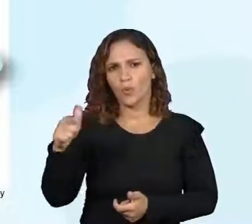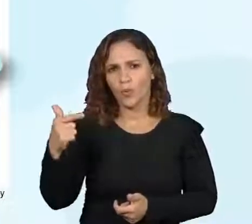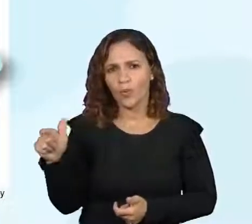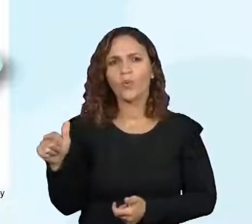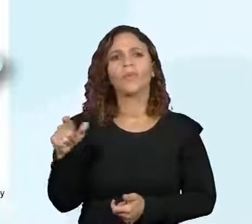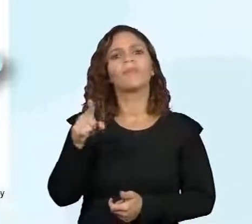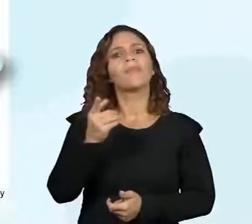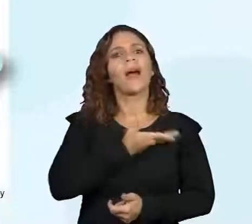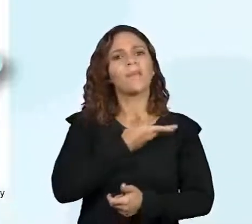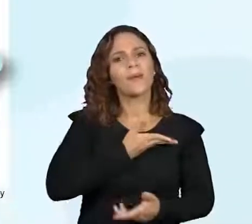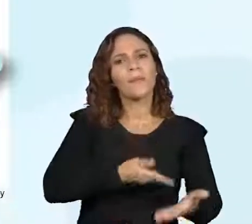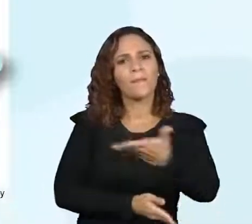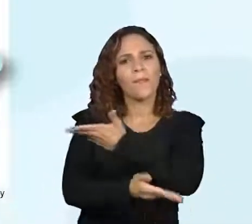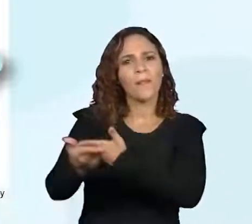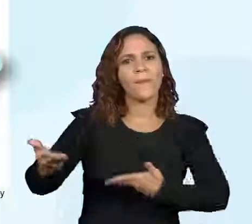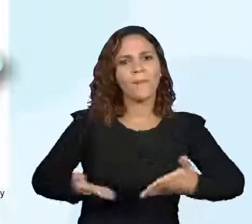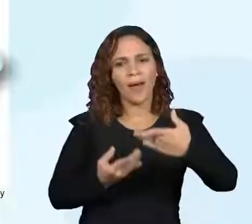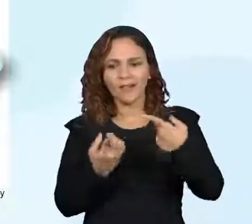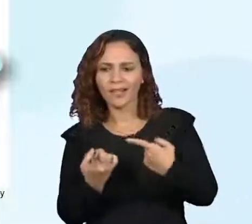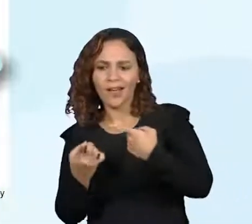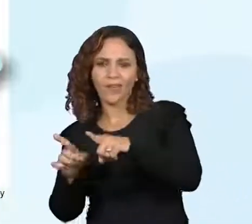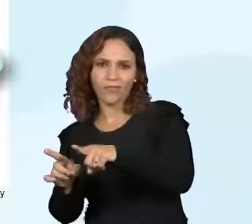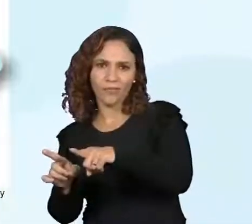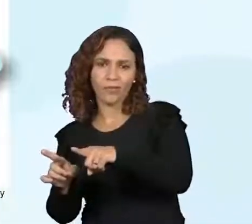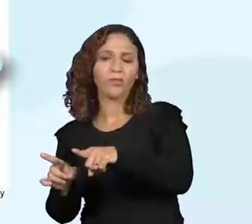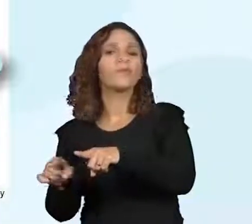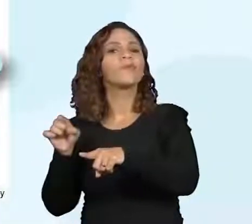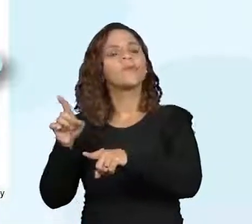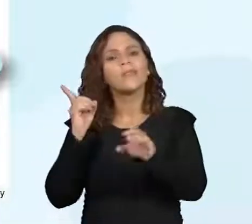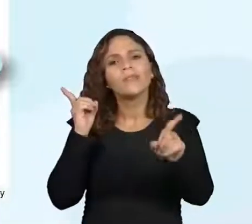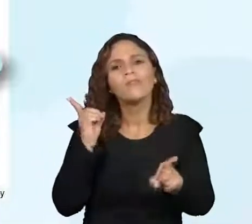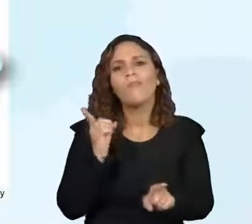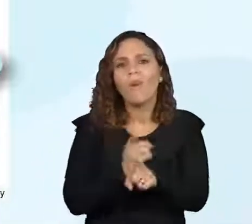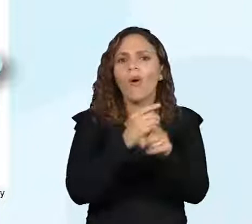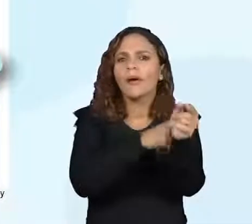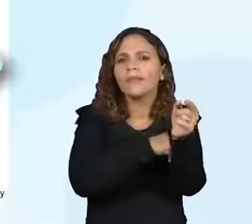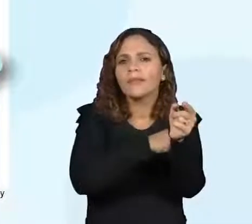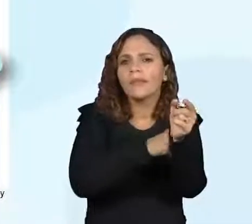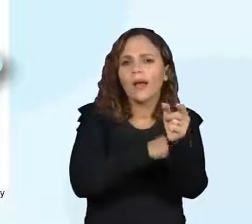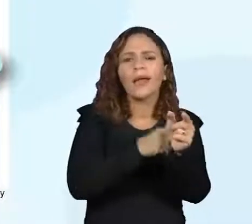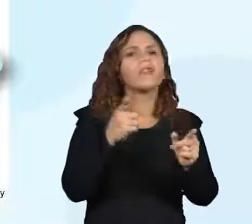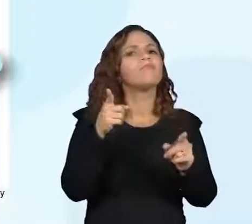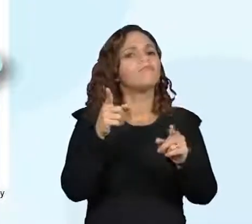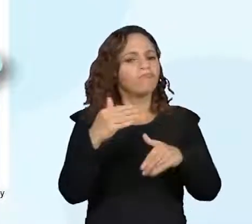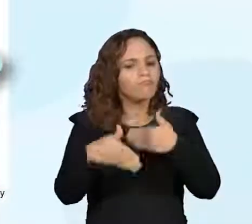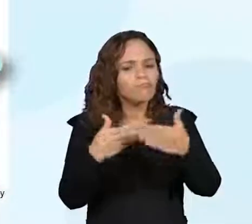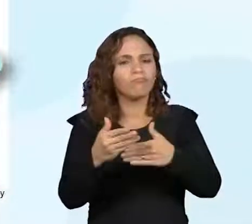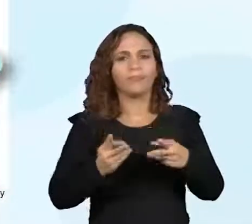desafiar os seus colegas a descobrirem o segredo e continuá-las. E você